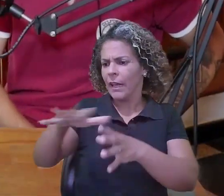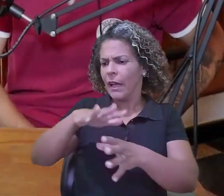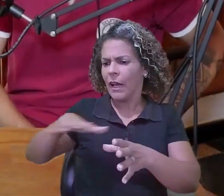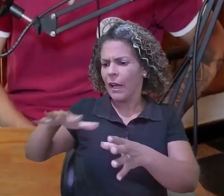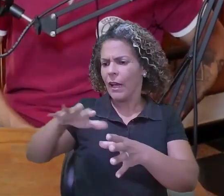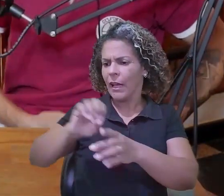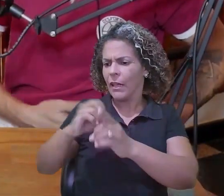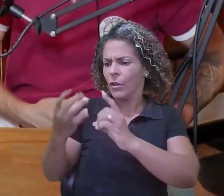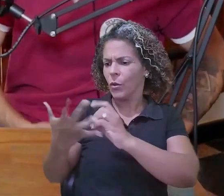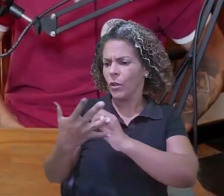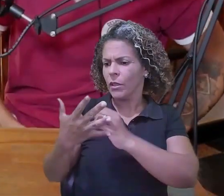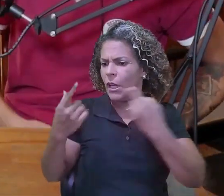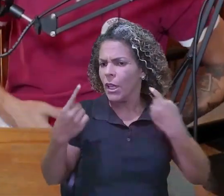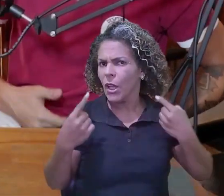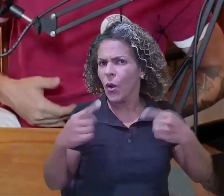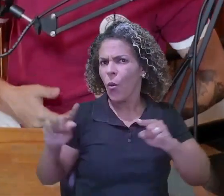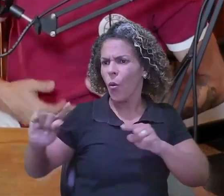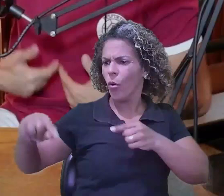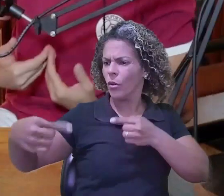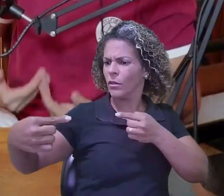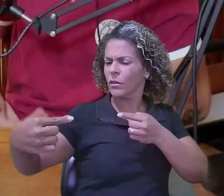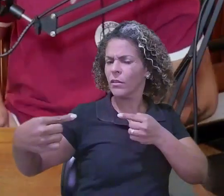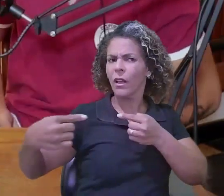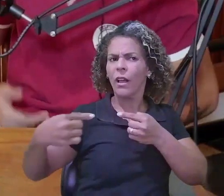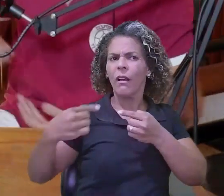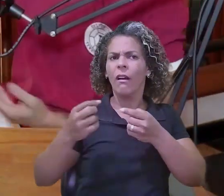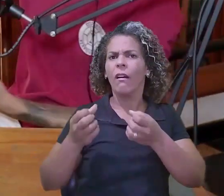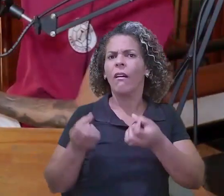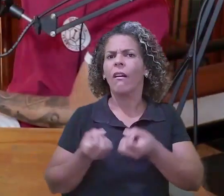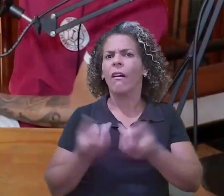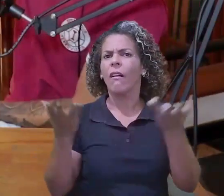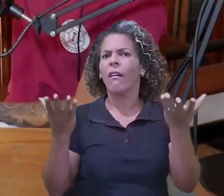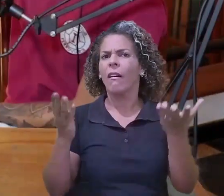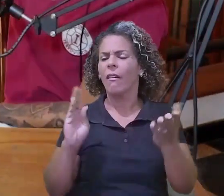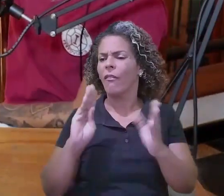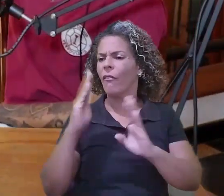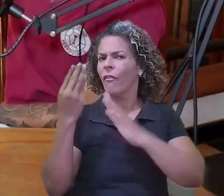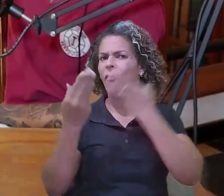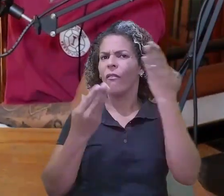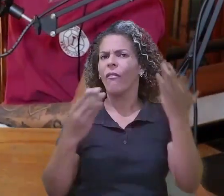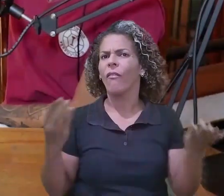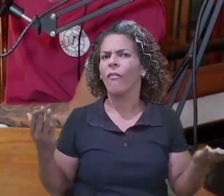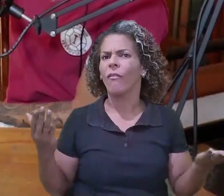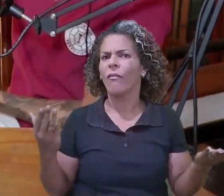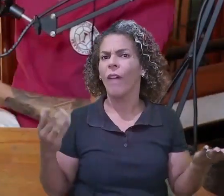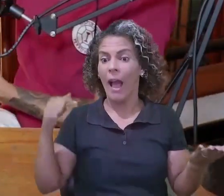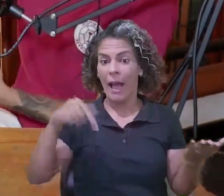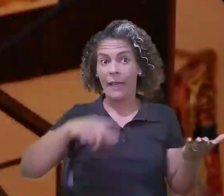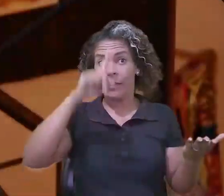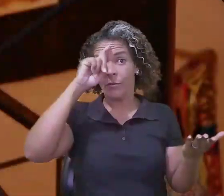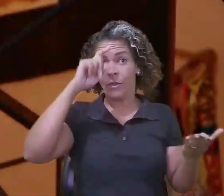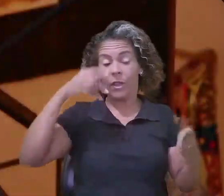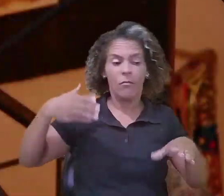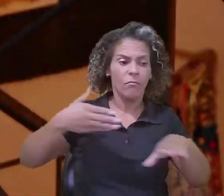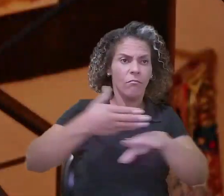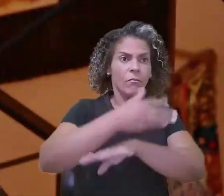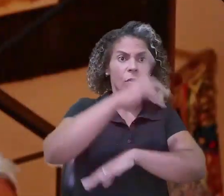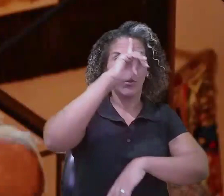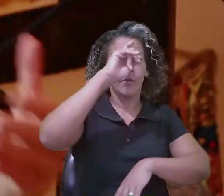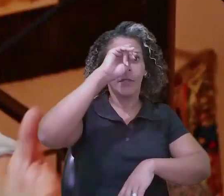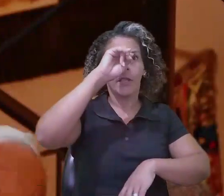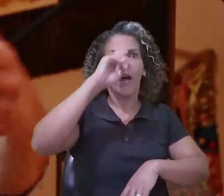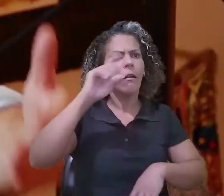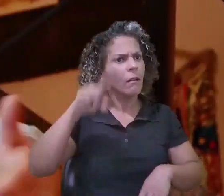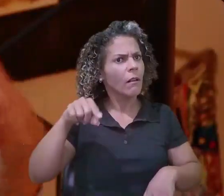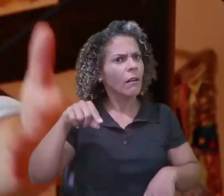a pandemia, com fake news, tirando a legitimidade. A gente teve invasão de hospital aqui no estado. É isso. Então a gente contaminou a